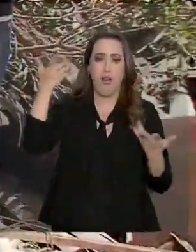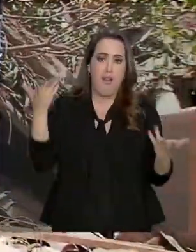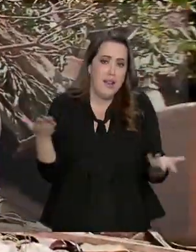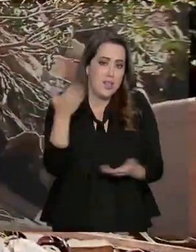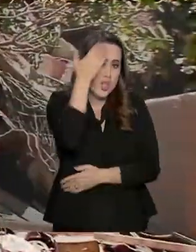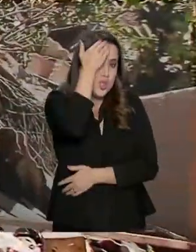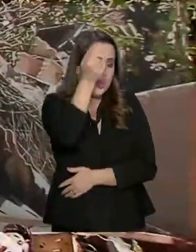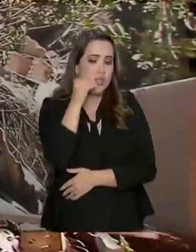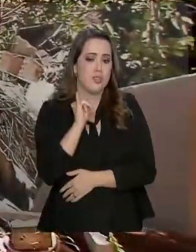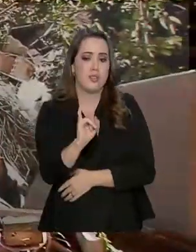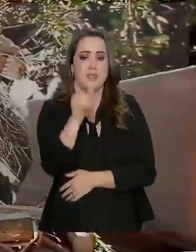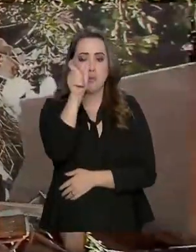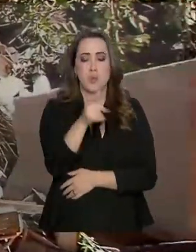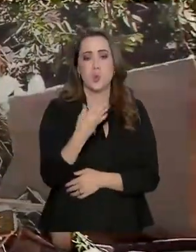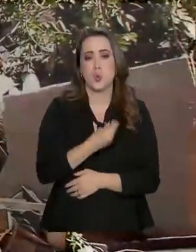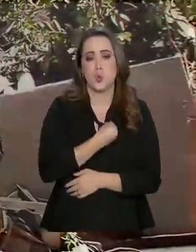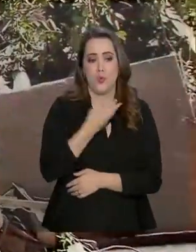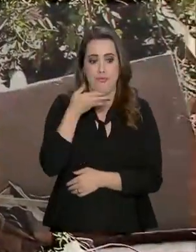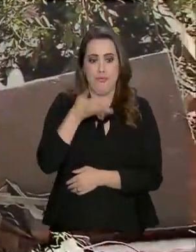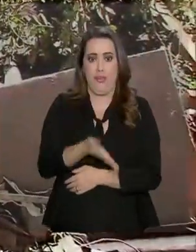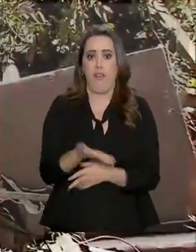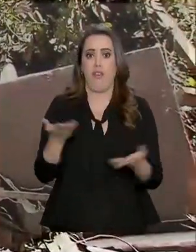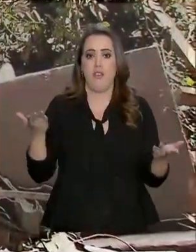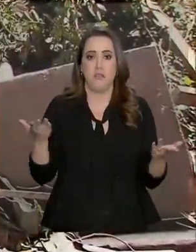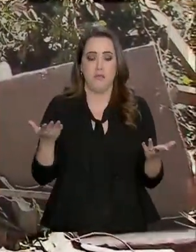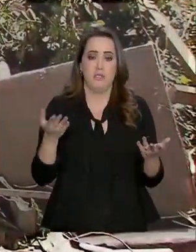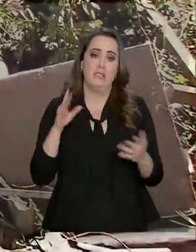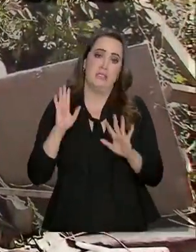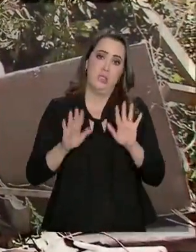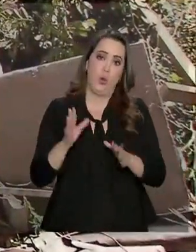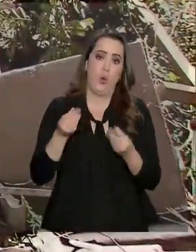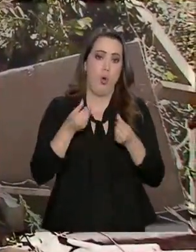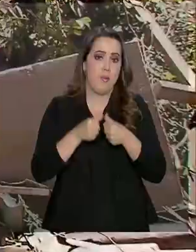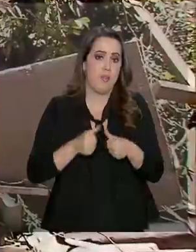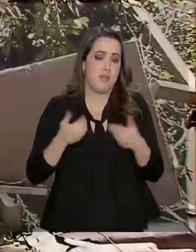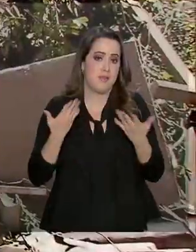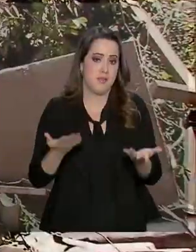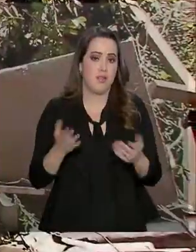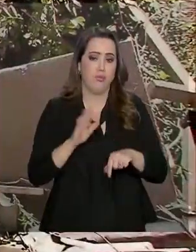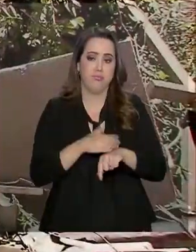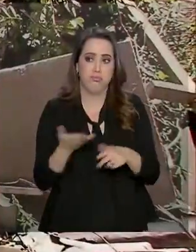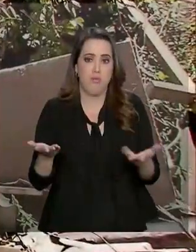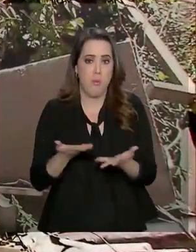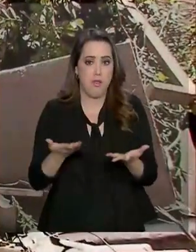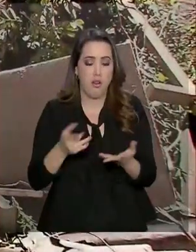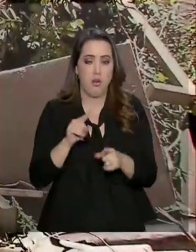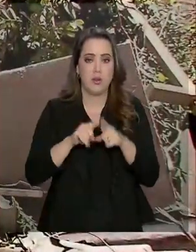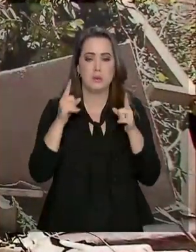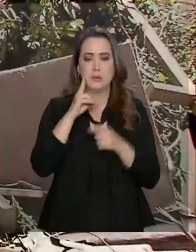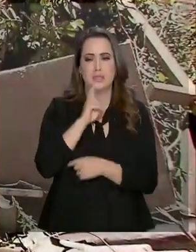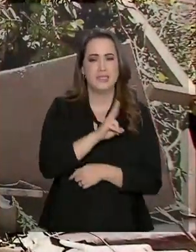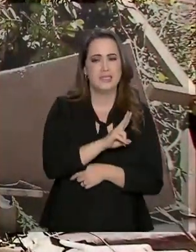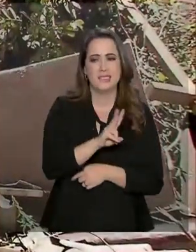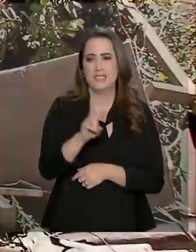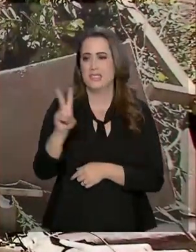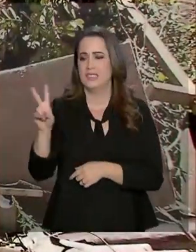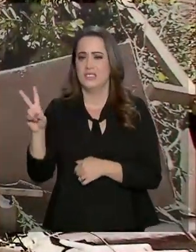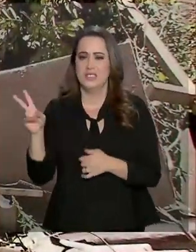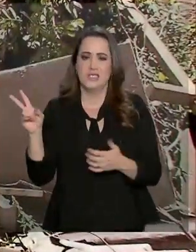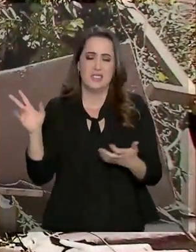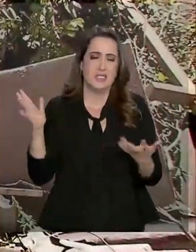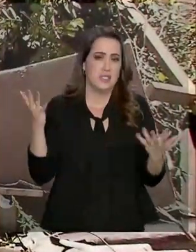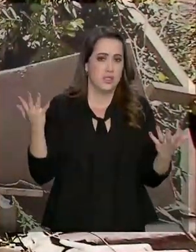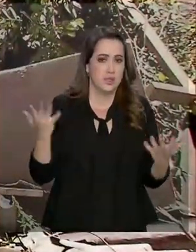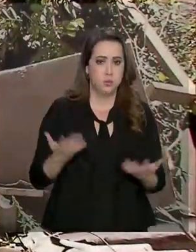não sabe se havia pessoas aqui no momento do desastre e a situação dessas pessoas no momento, mas o quadro geral mostra realmente uma